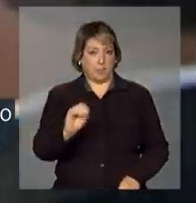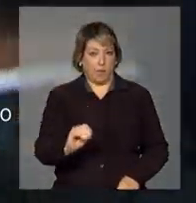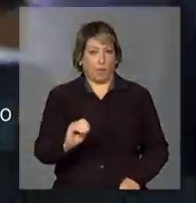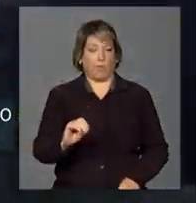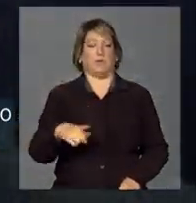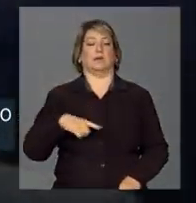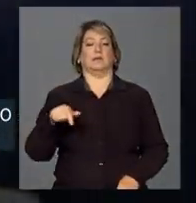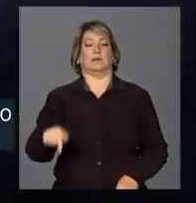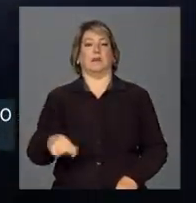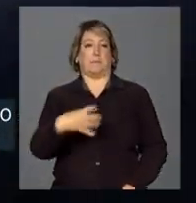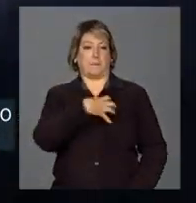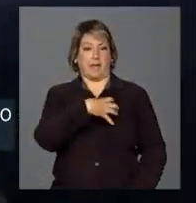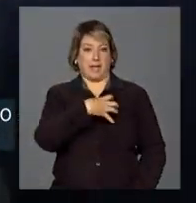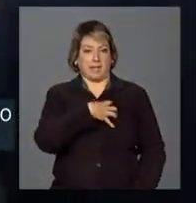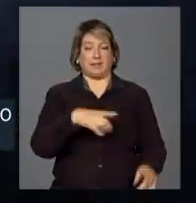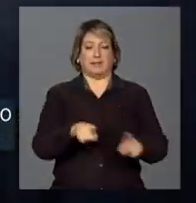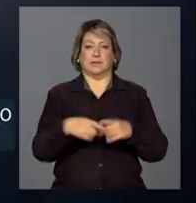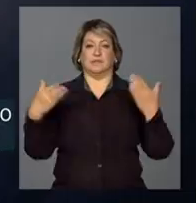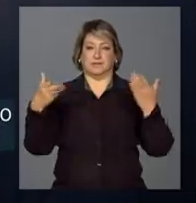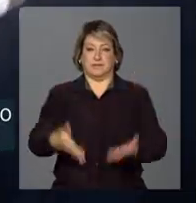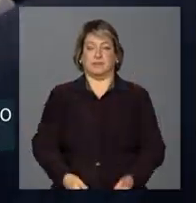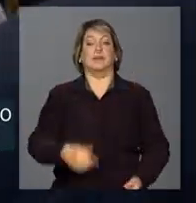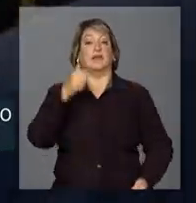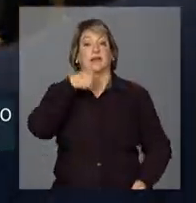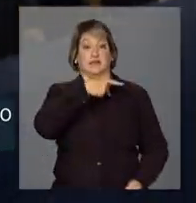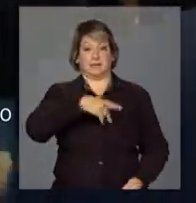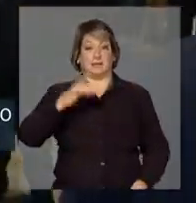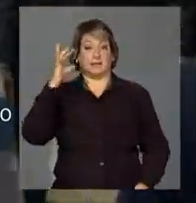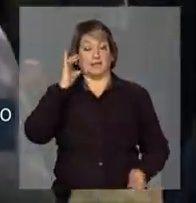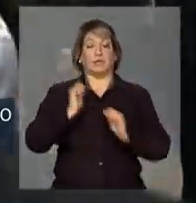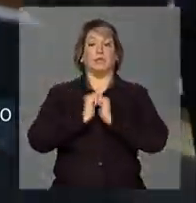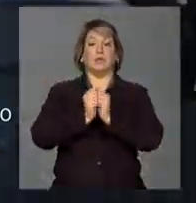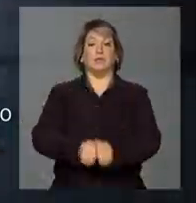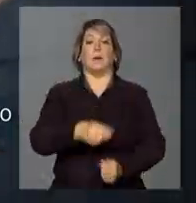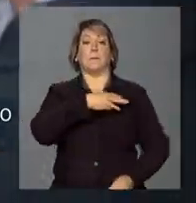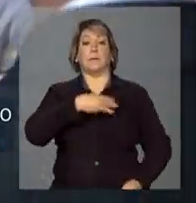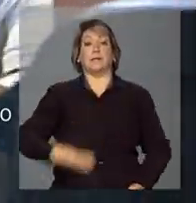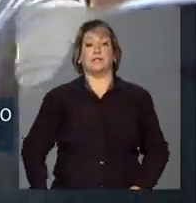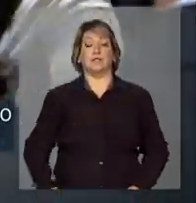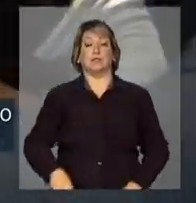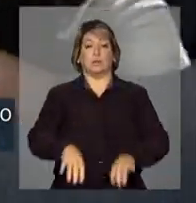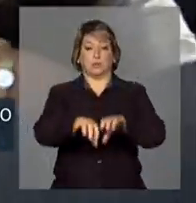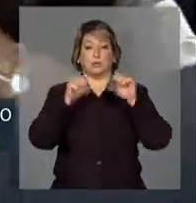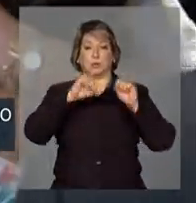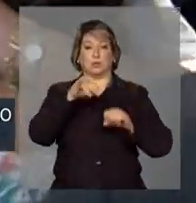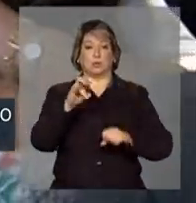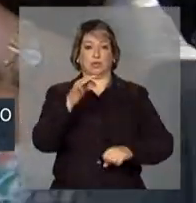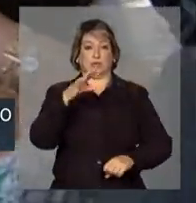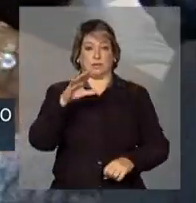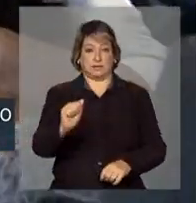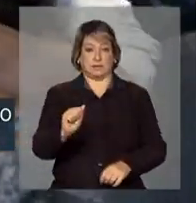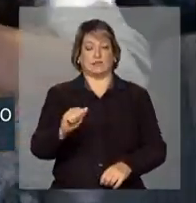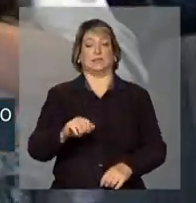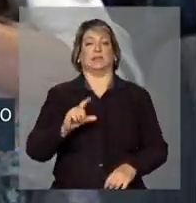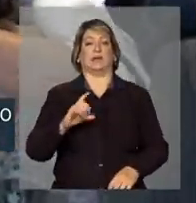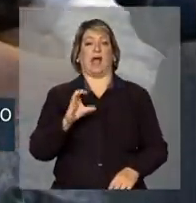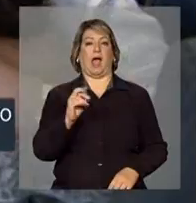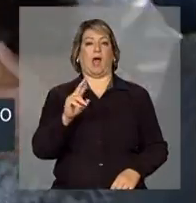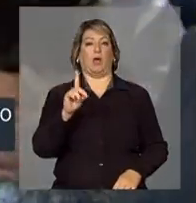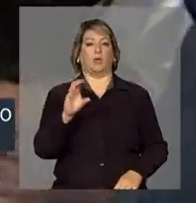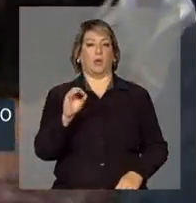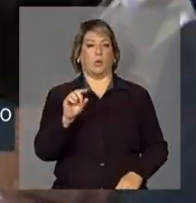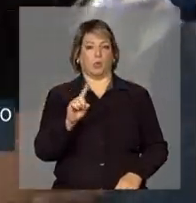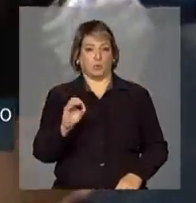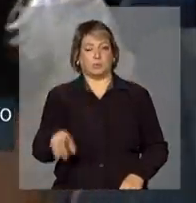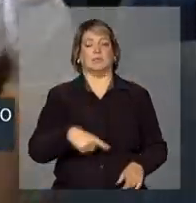Bahia. Ela viajou acompanhada do ministro da Justiça, José Eduardo Cardoso, do ministro